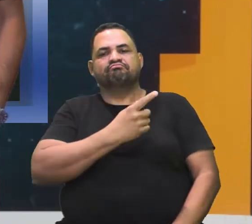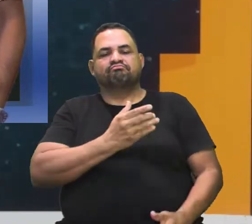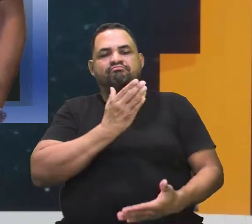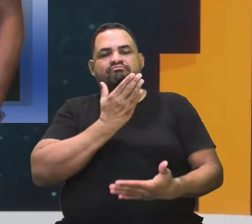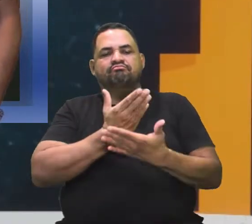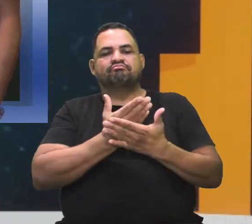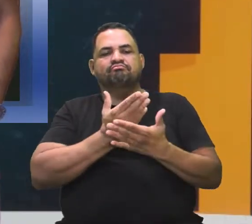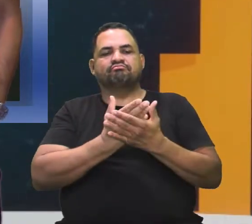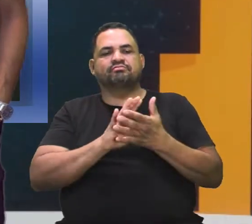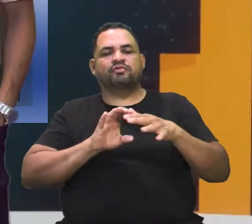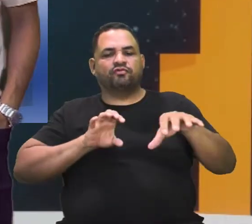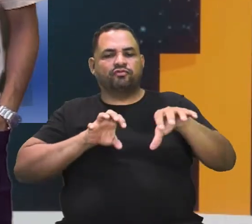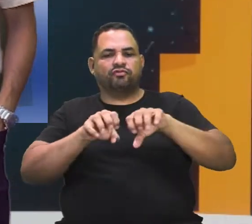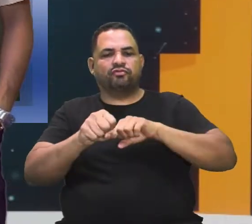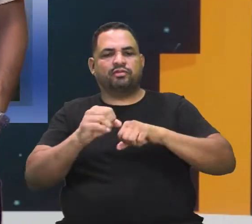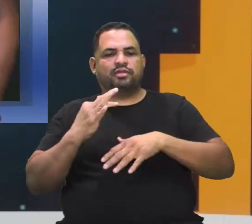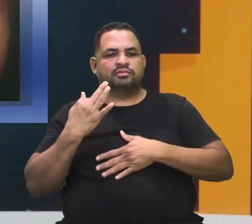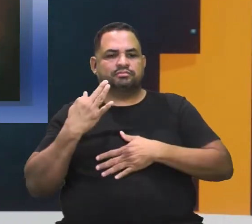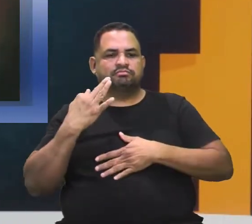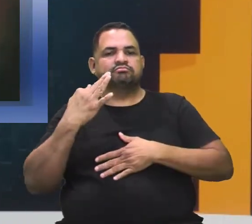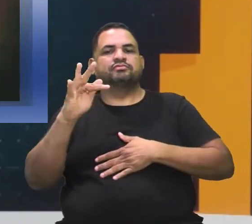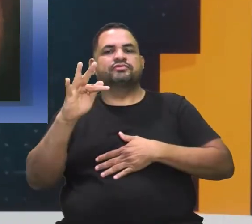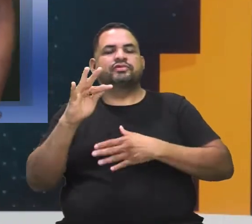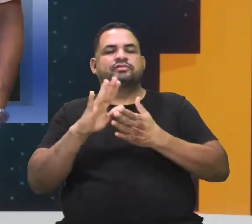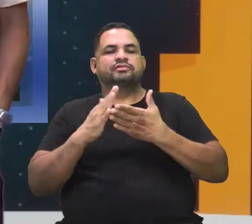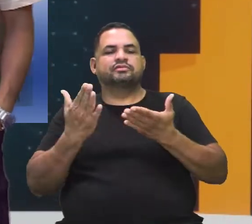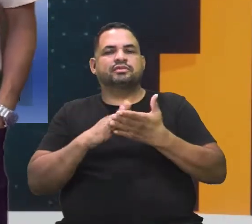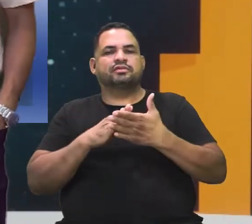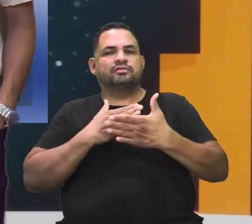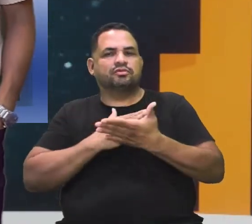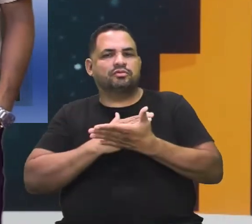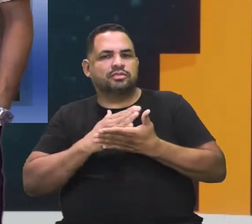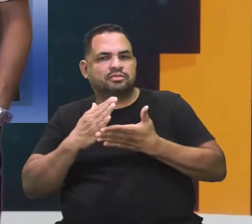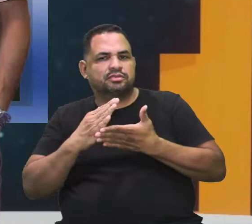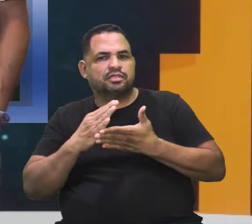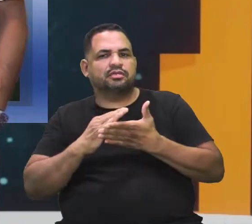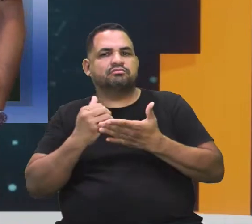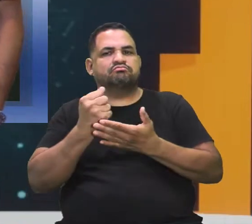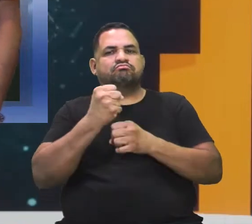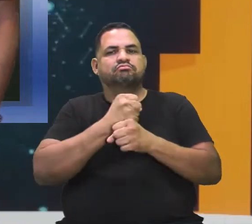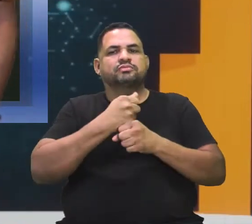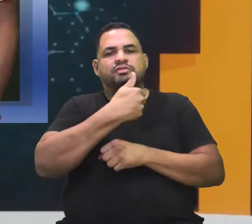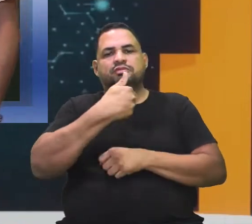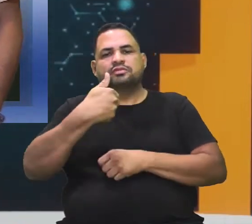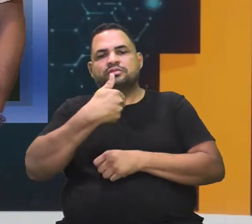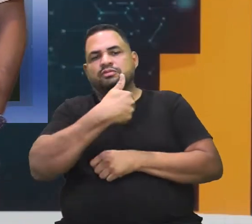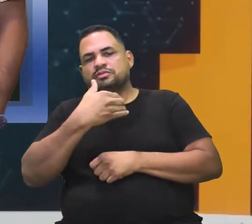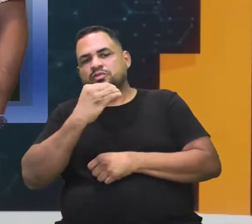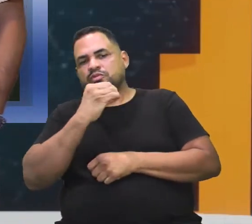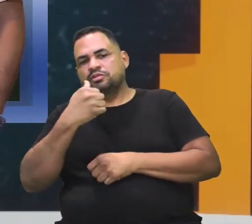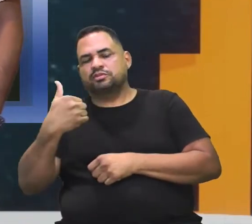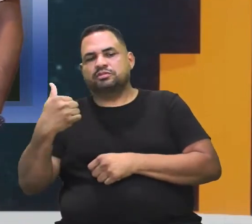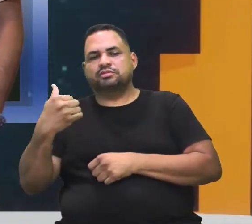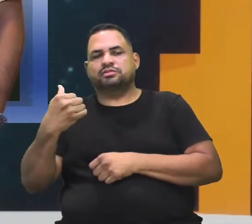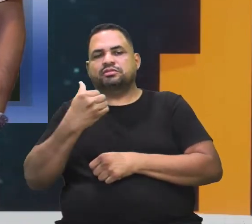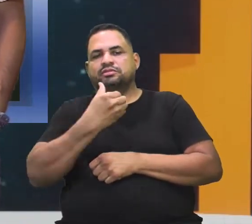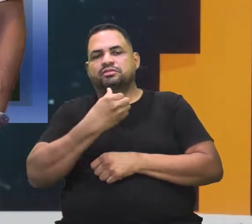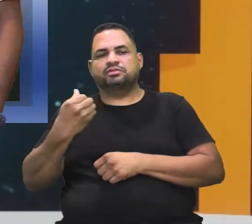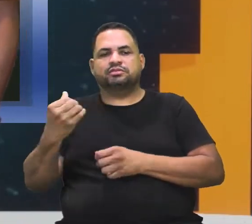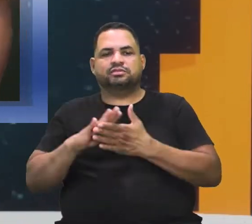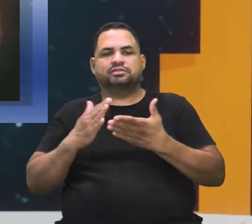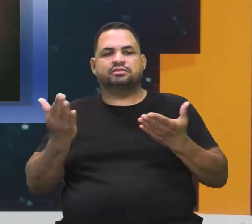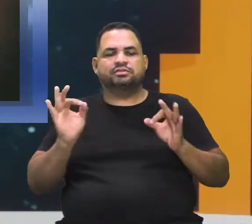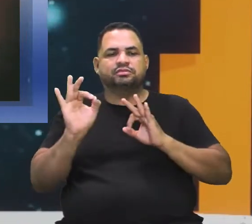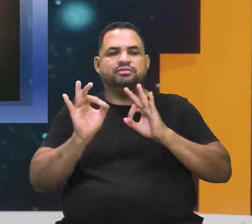faculdade? Sim. Né? Que são os que ingressaram lá em 2016 com o início dos estudos pelo projeto da mediação.